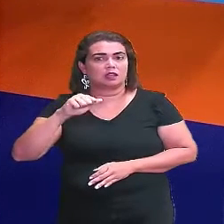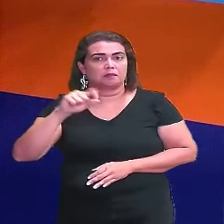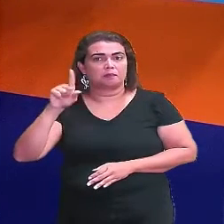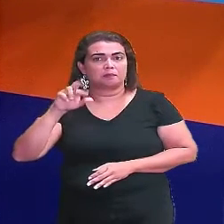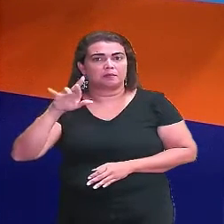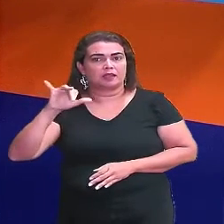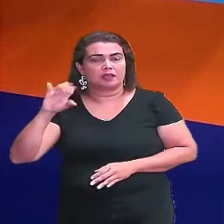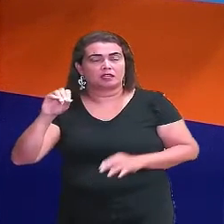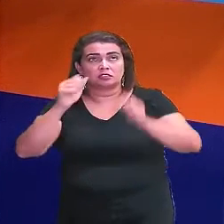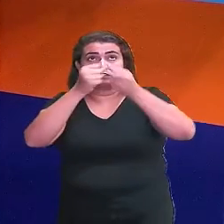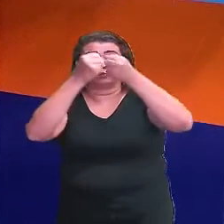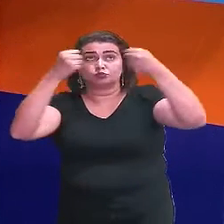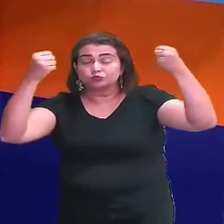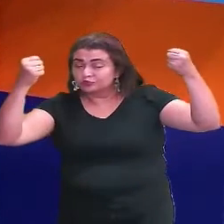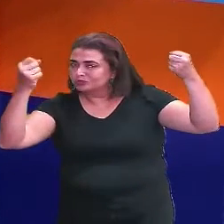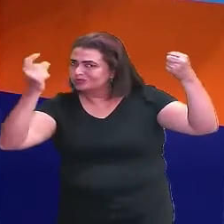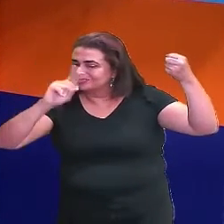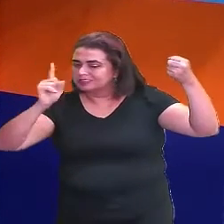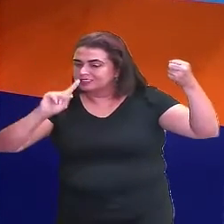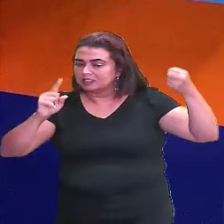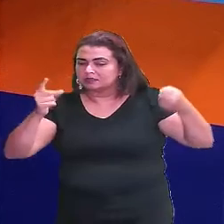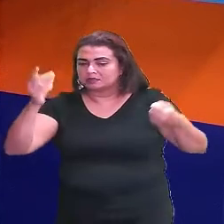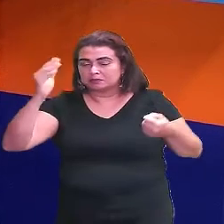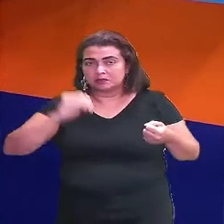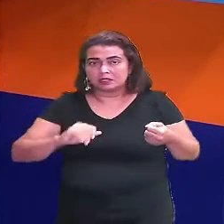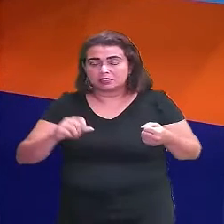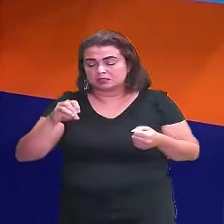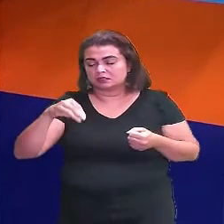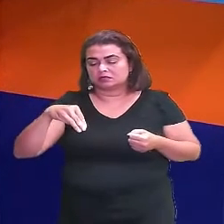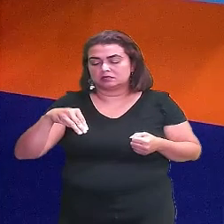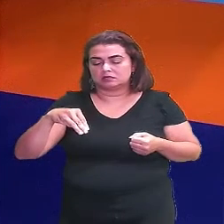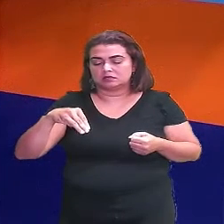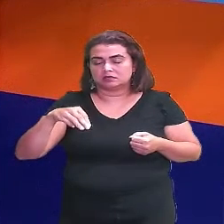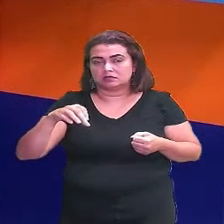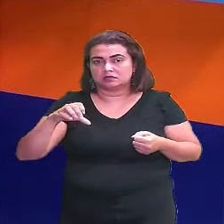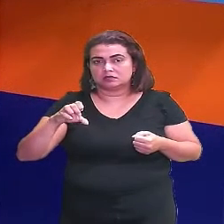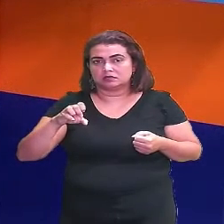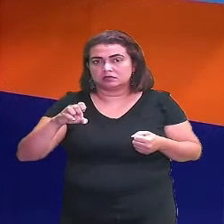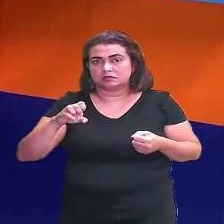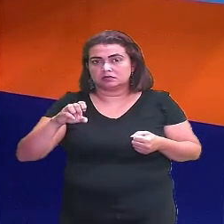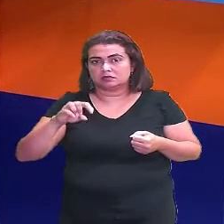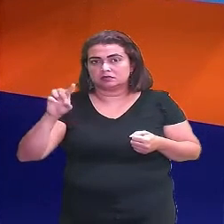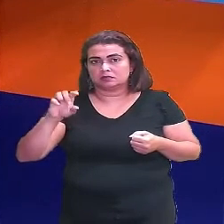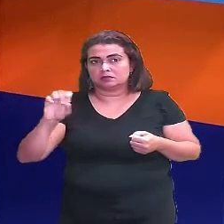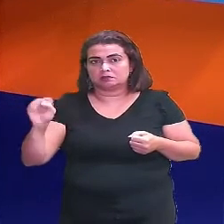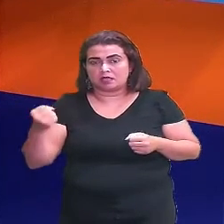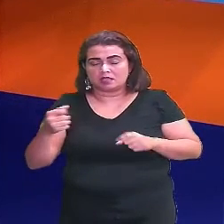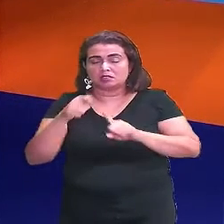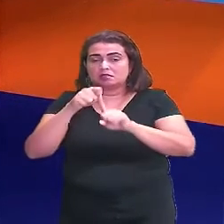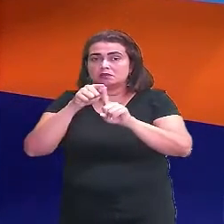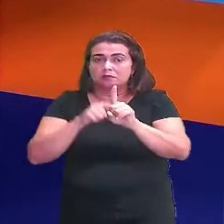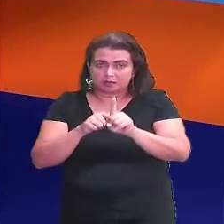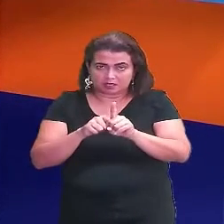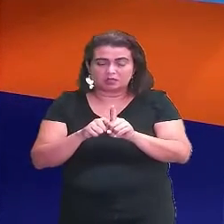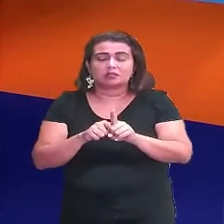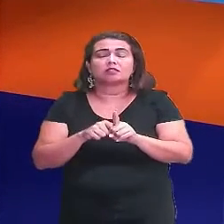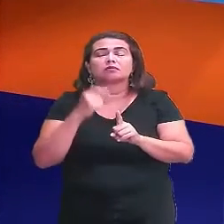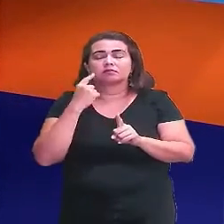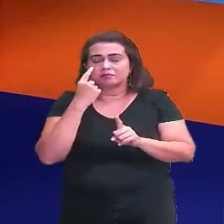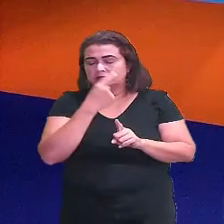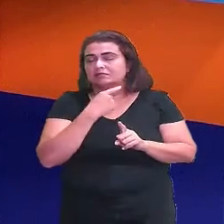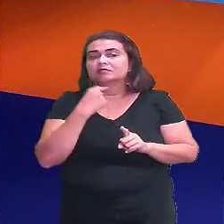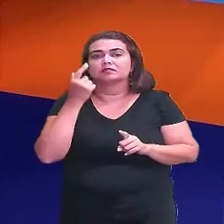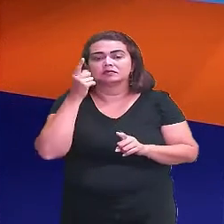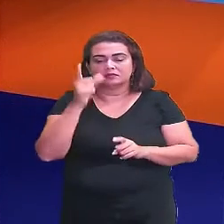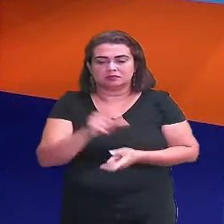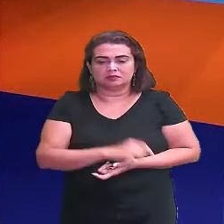Armário. Também não. Mas aqui, ó, lá embaixo tem uma palavrinha, mês. Mês, eu abro a boca apenas